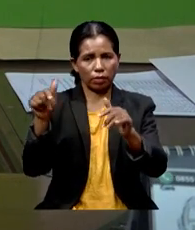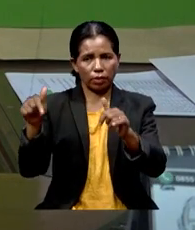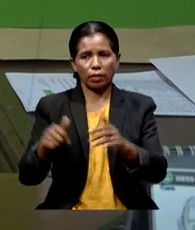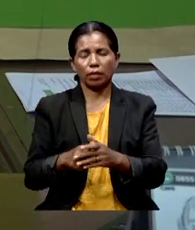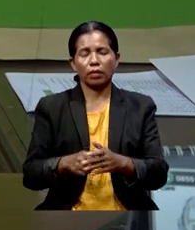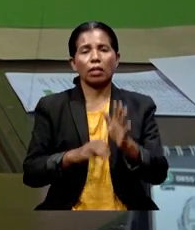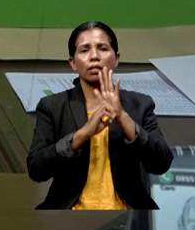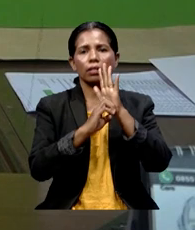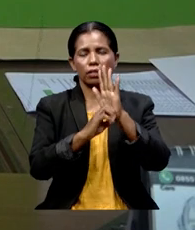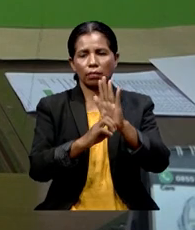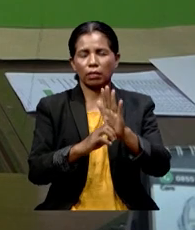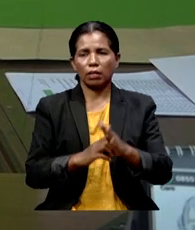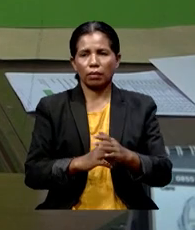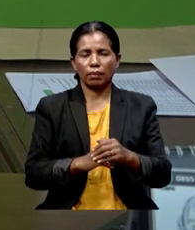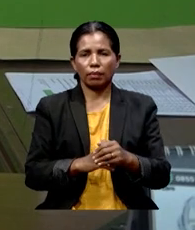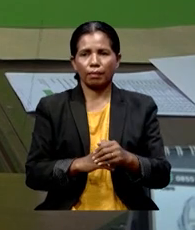por exemplo,